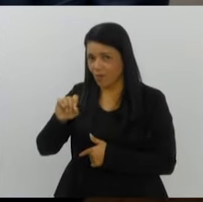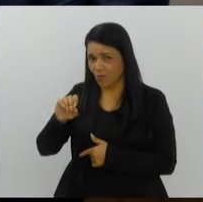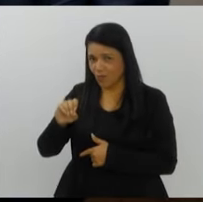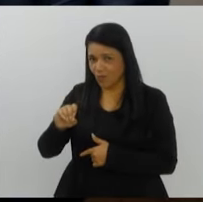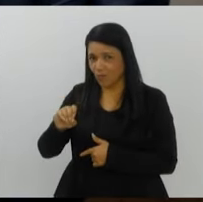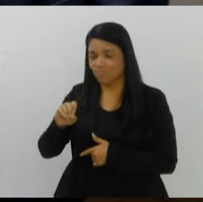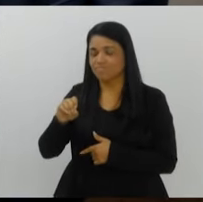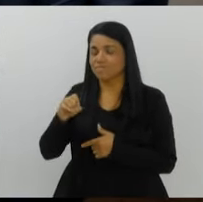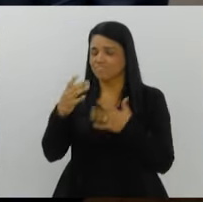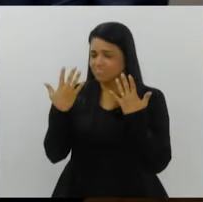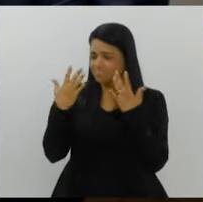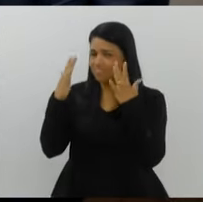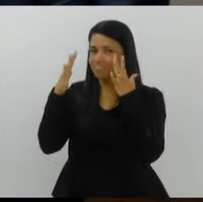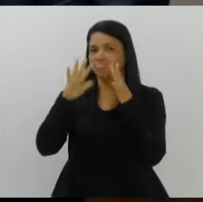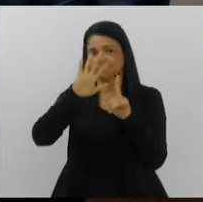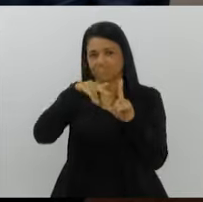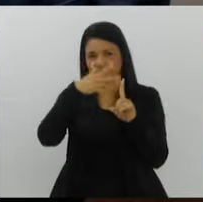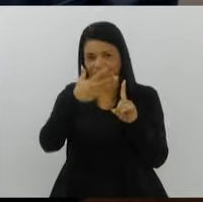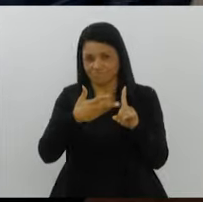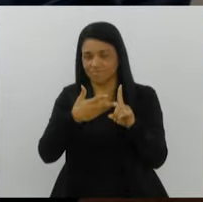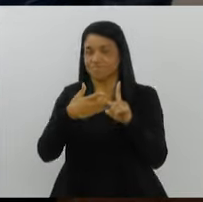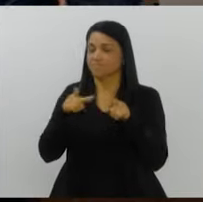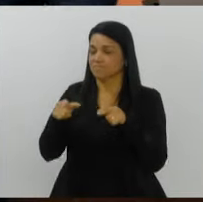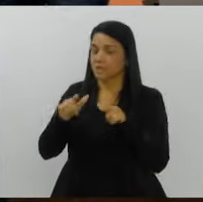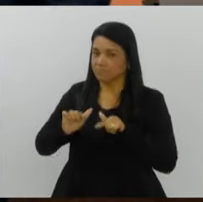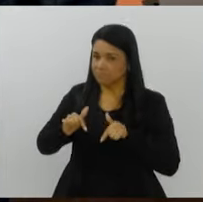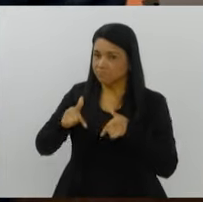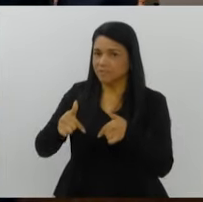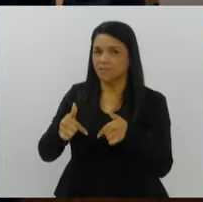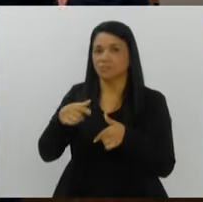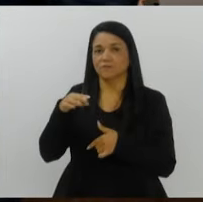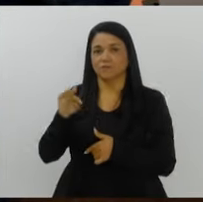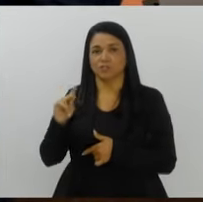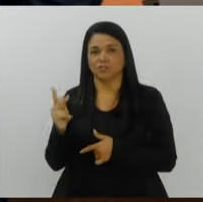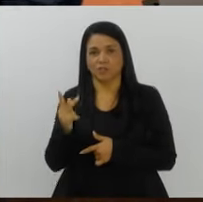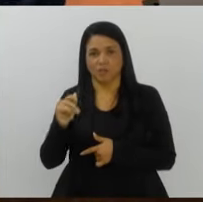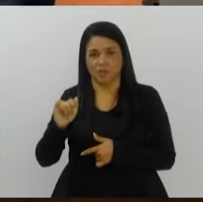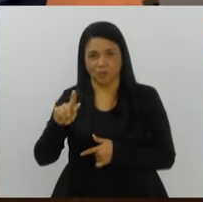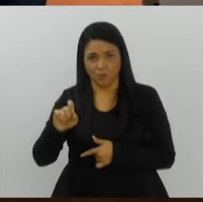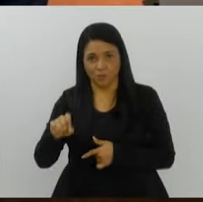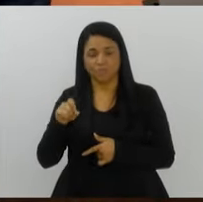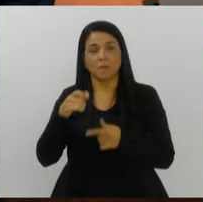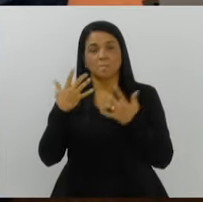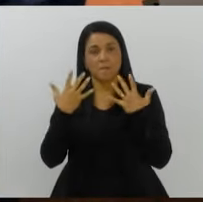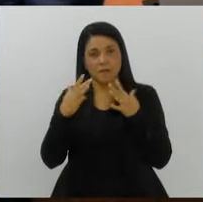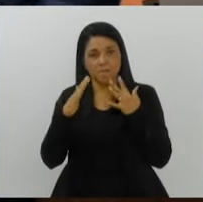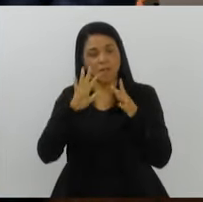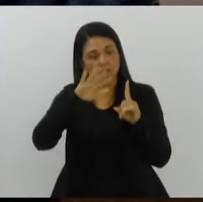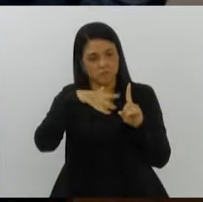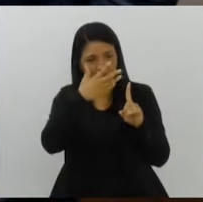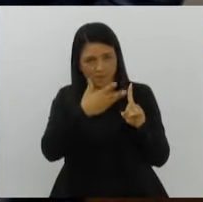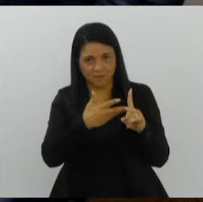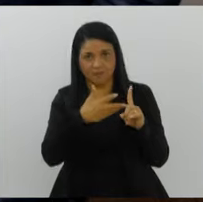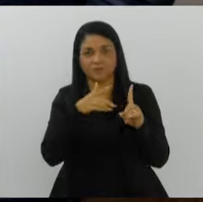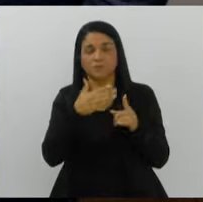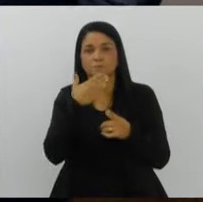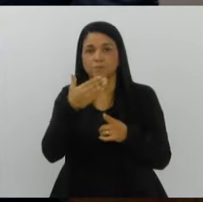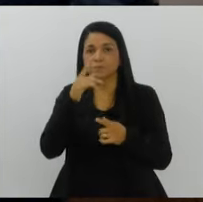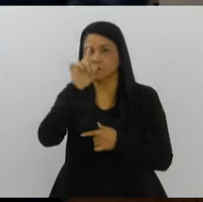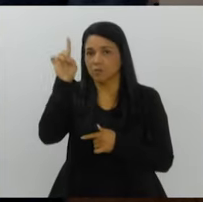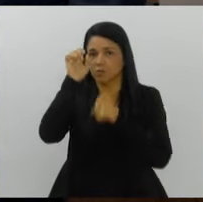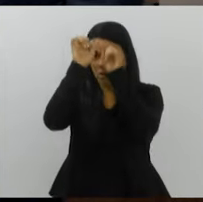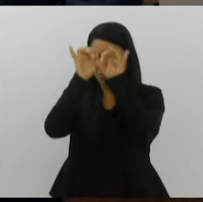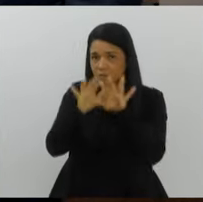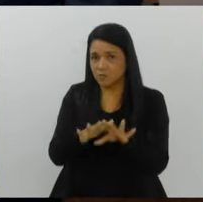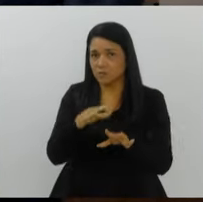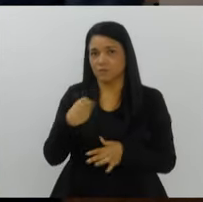te parabenizar, Tiago, pela iniciativa, parabéns, muito merecida a homenagem, e continuar pedindo a Deus que abençoe